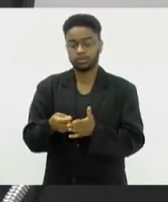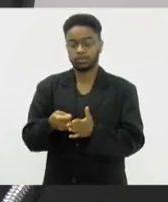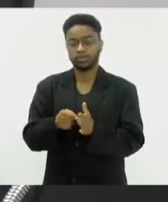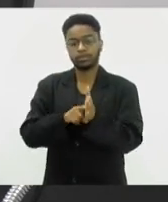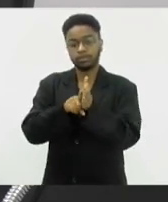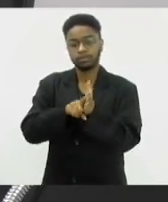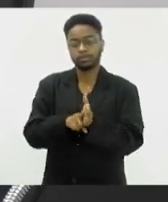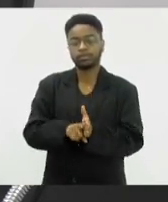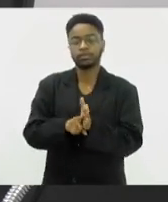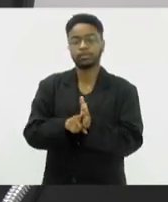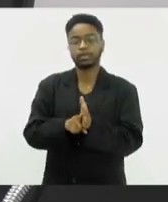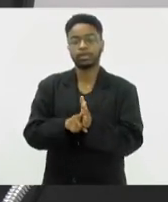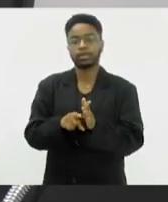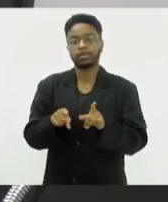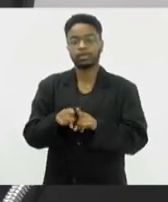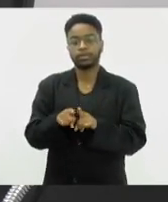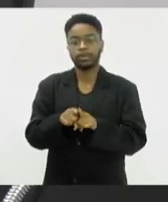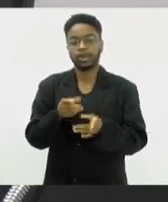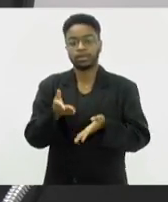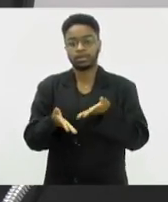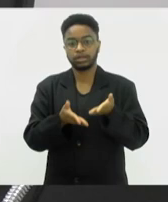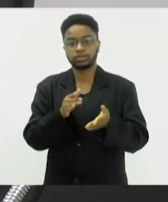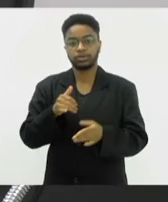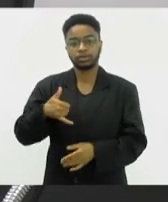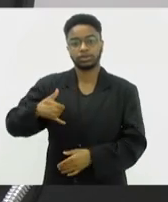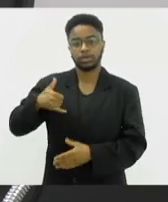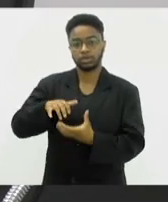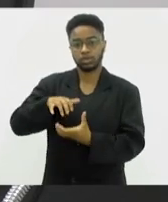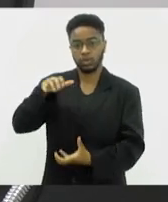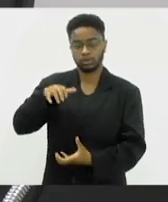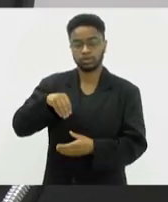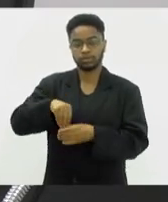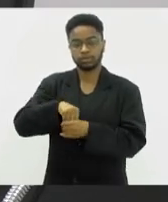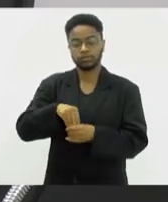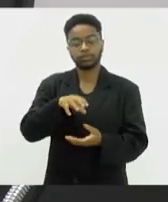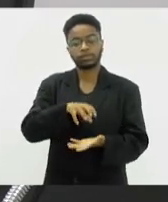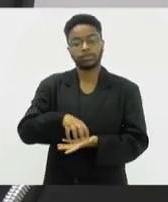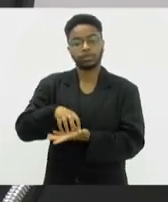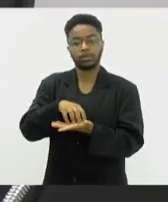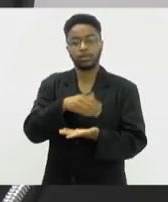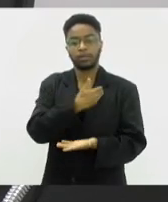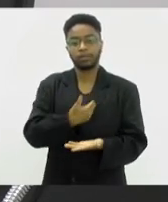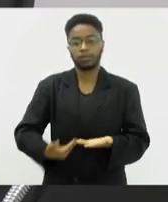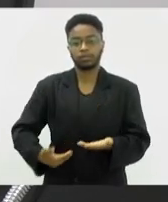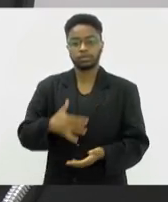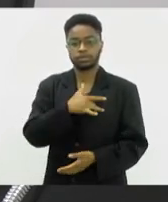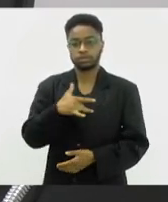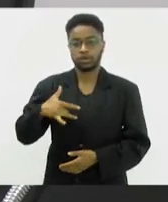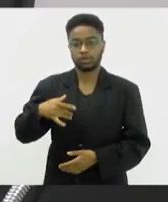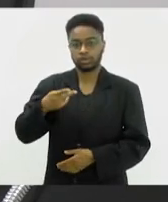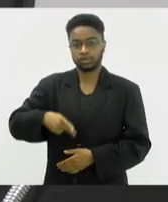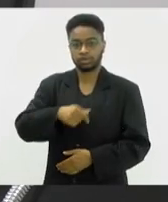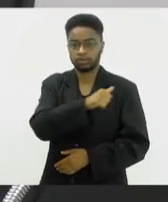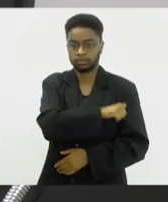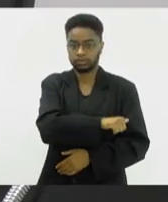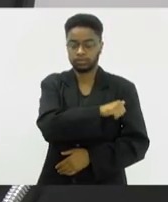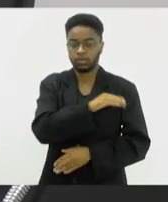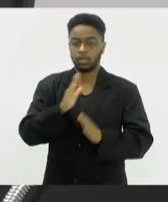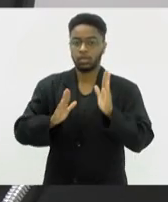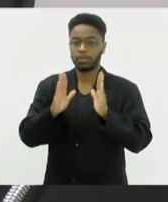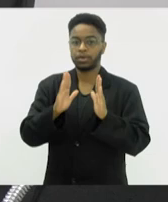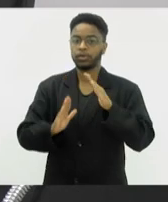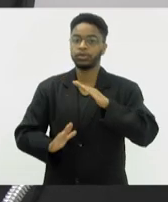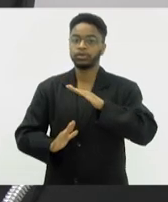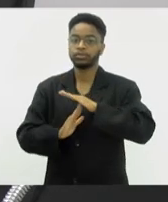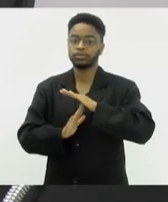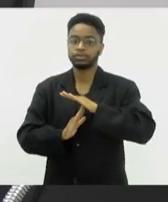exames e consultas para idosos nas unidades públicas de saúde no âmbito do Estado do Rio de Janeiro, dentro do prazo